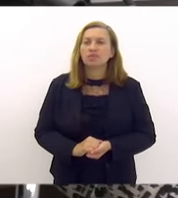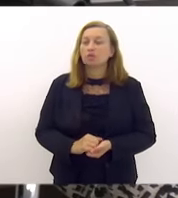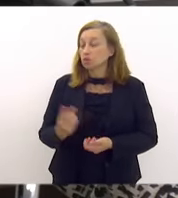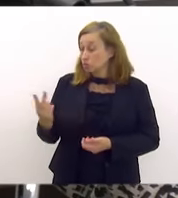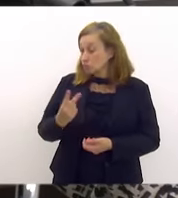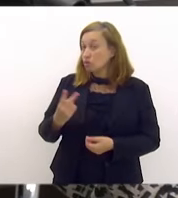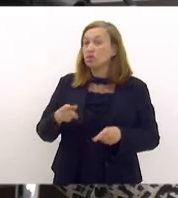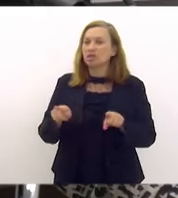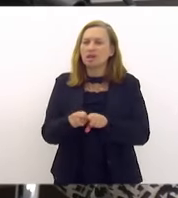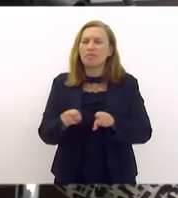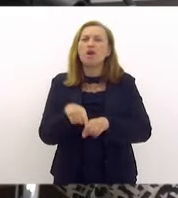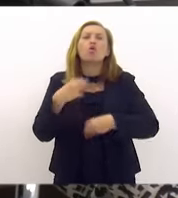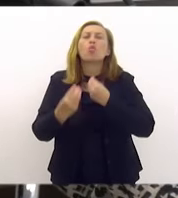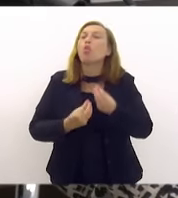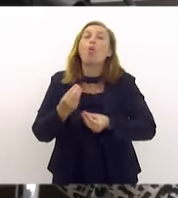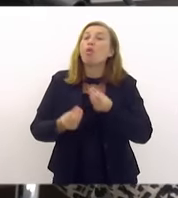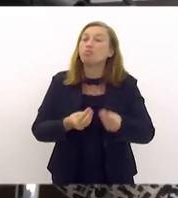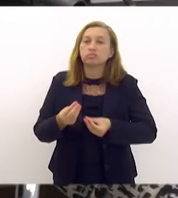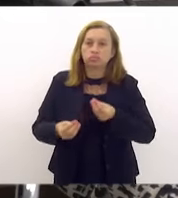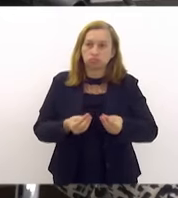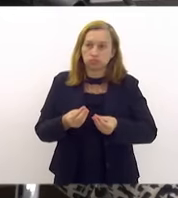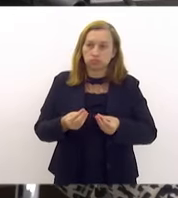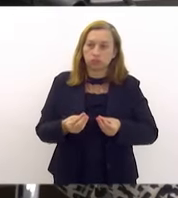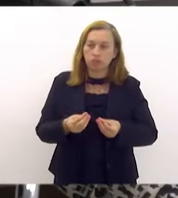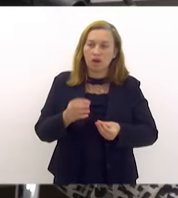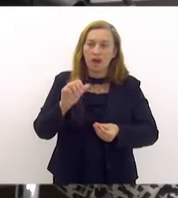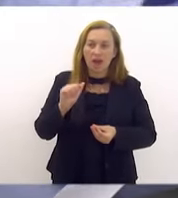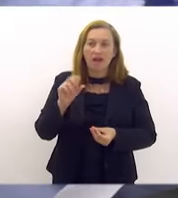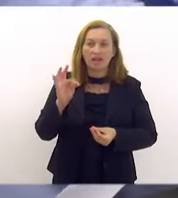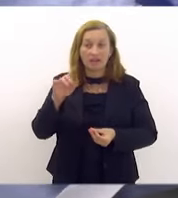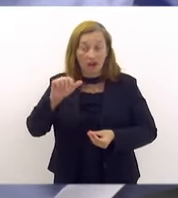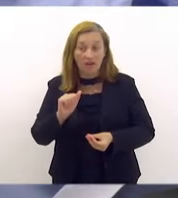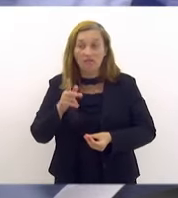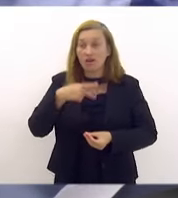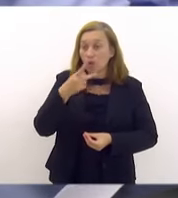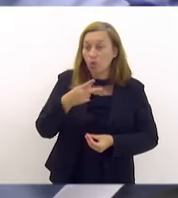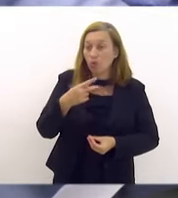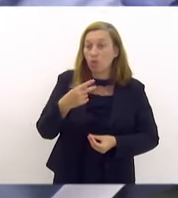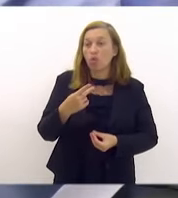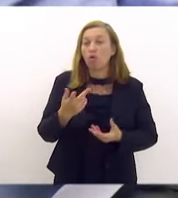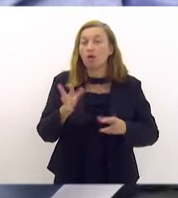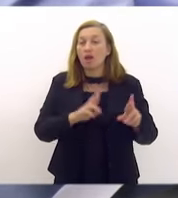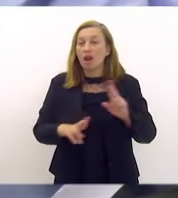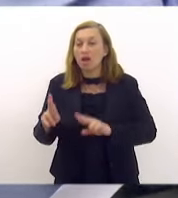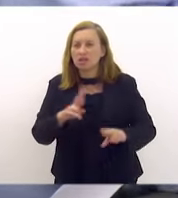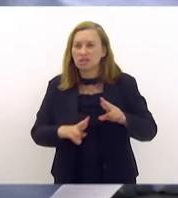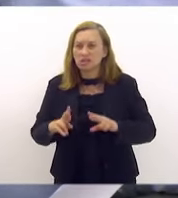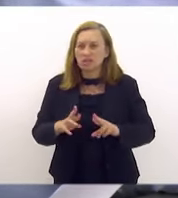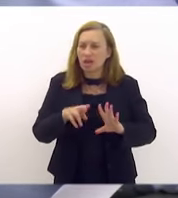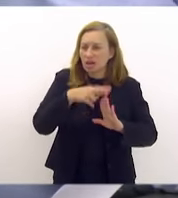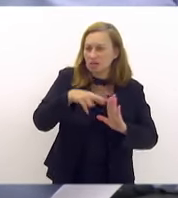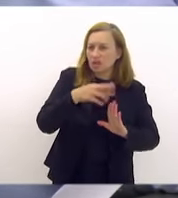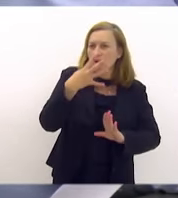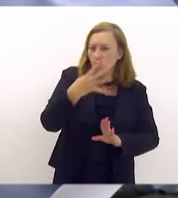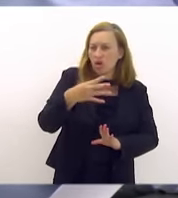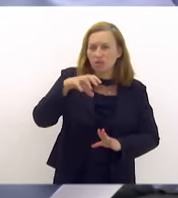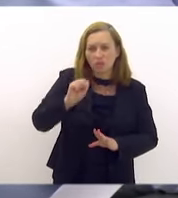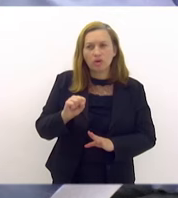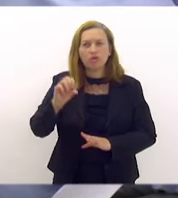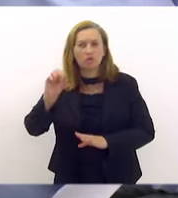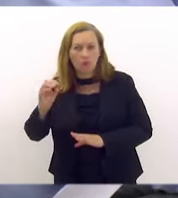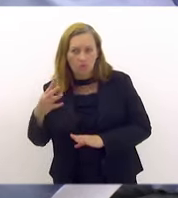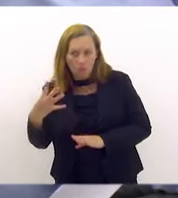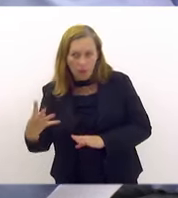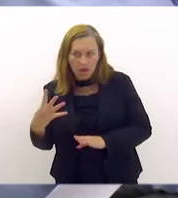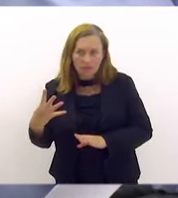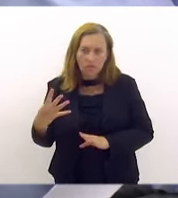também como tem sido senhor Atila trouxe um pouco da repercussão com relação à resolução 484 do Conselho Nacional